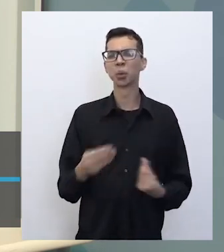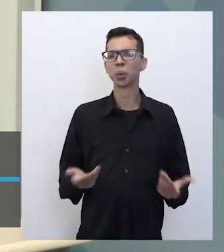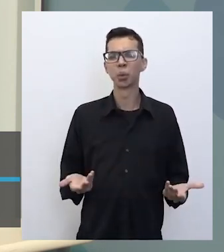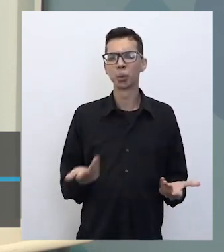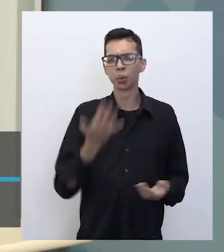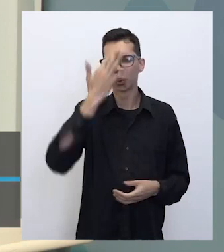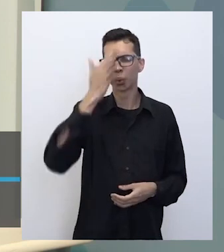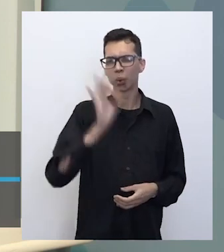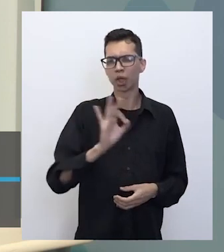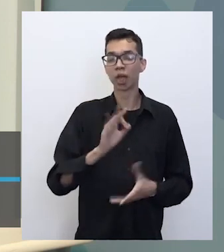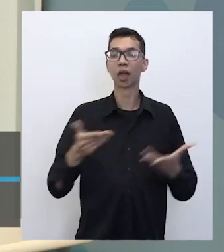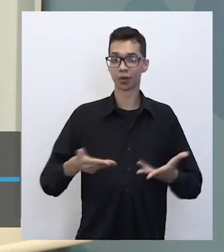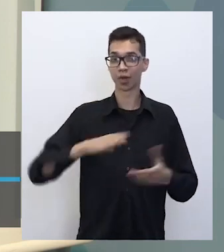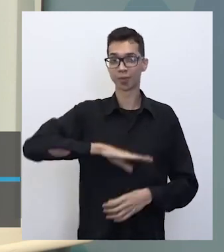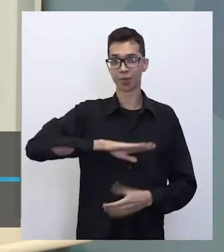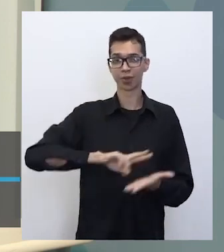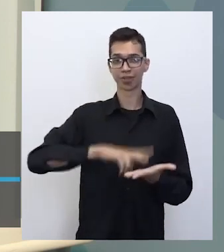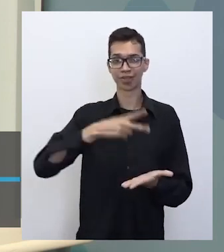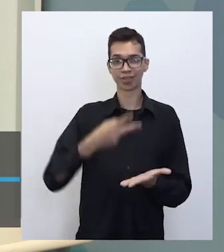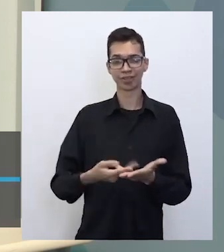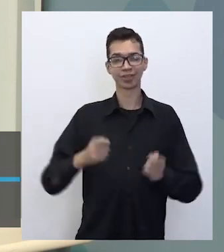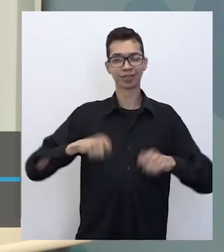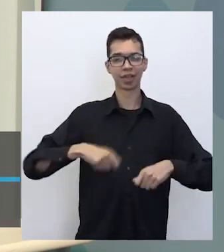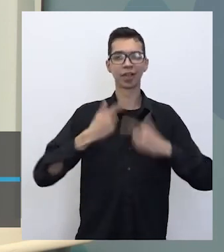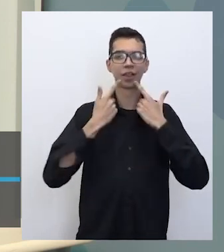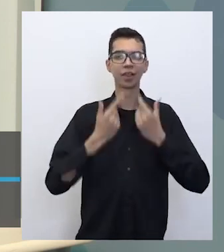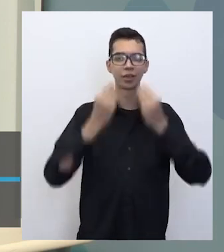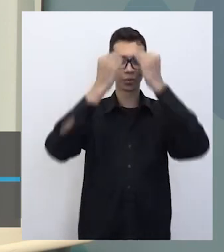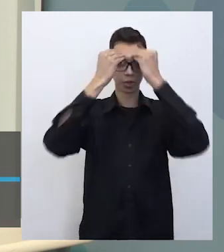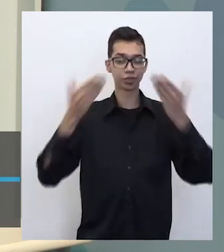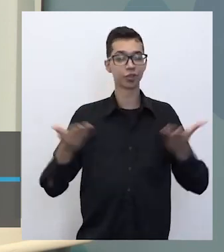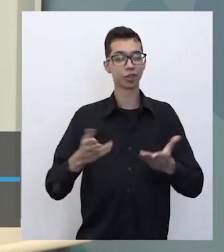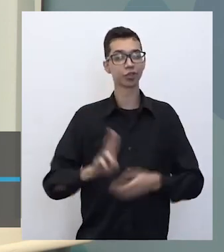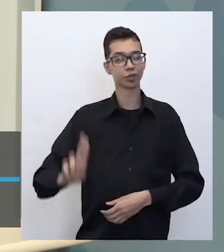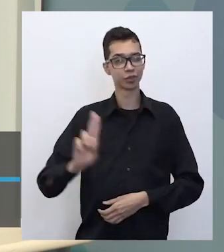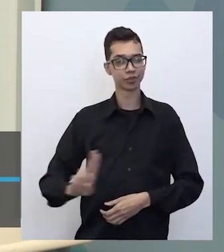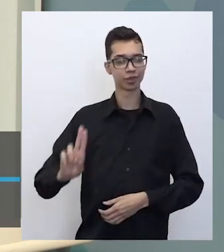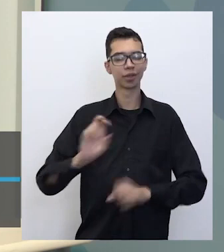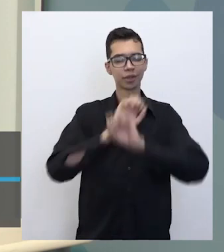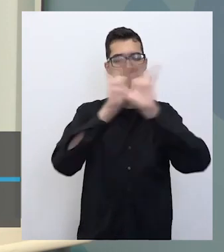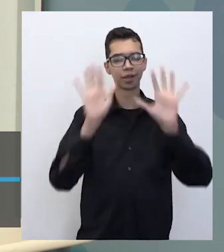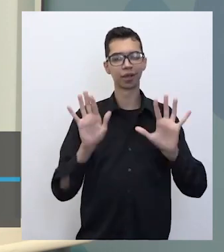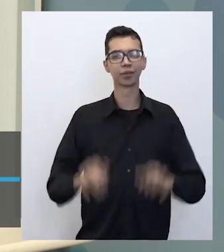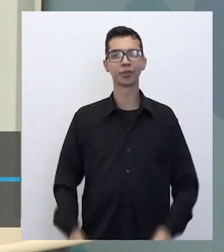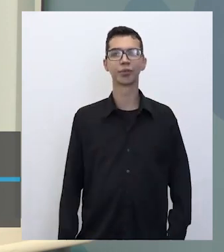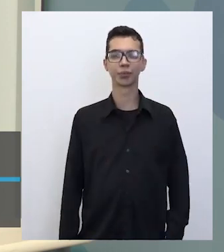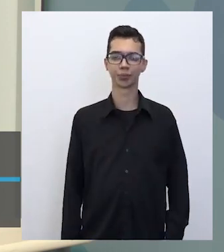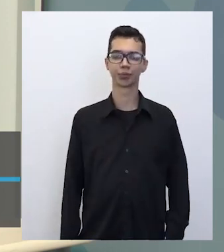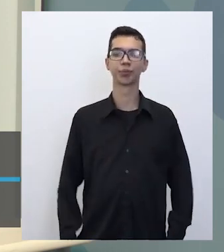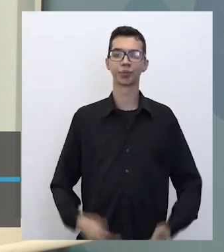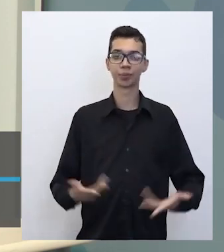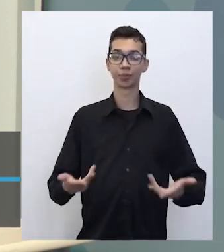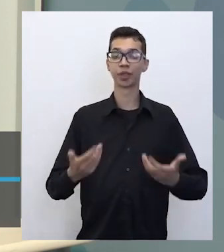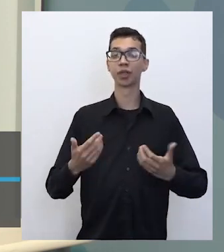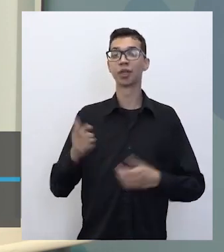a passagem para a língua portuguesa de hoje, né, a linguagem padrão de hoje, deu para ficar um pouquinho mais claro. Ele chamando a mulher de louca, de maluca e